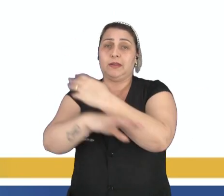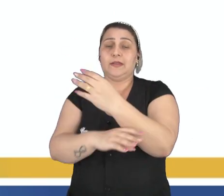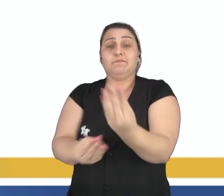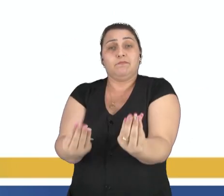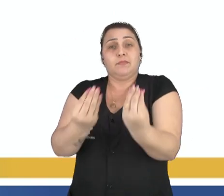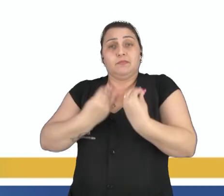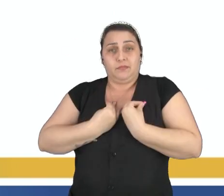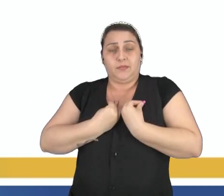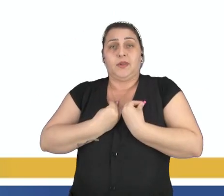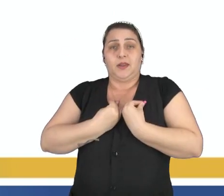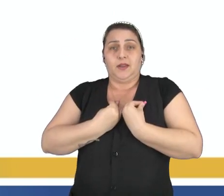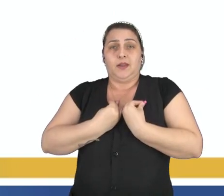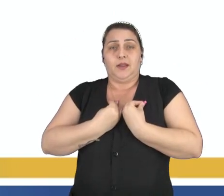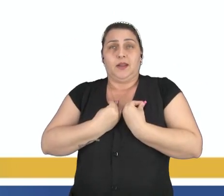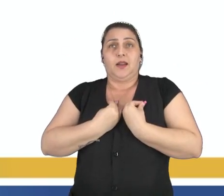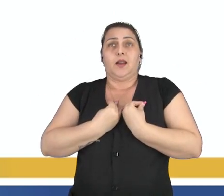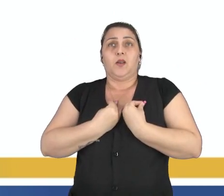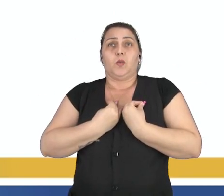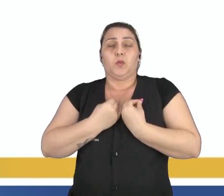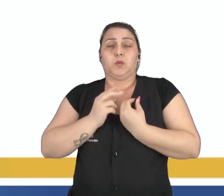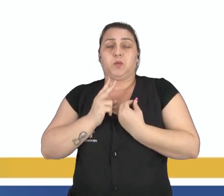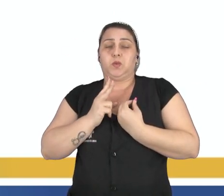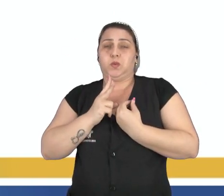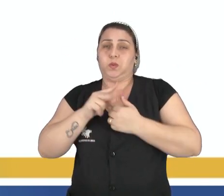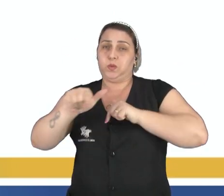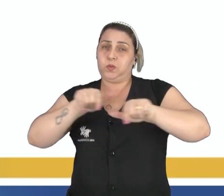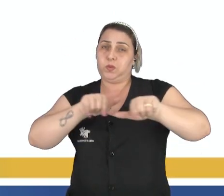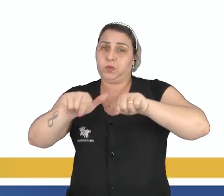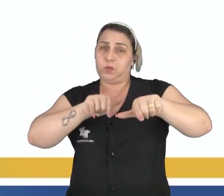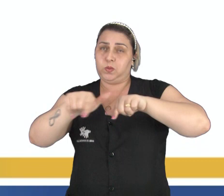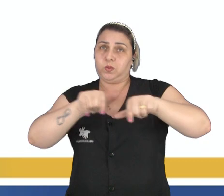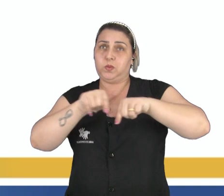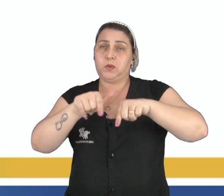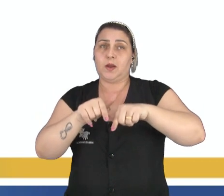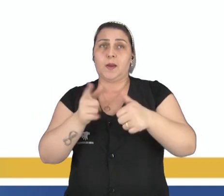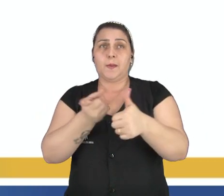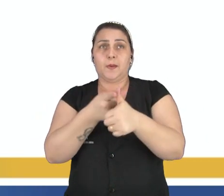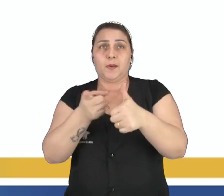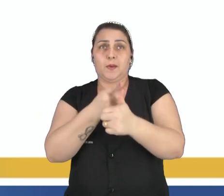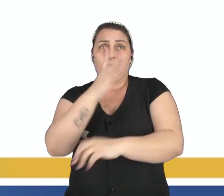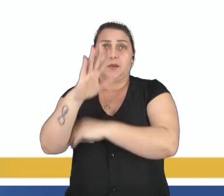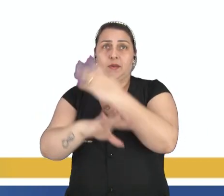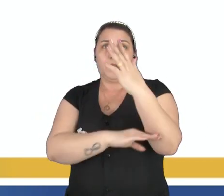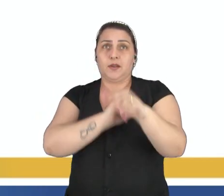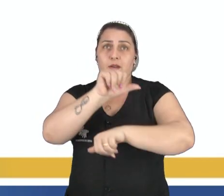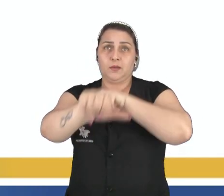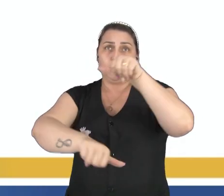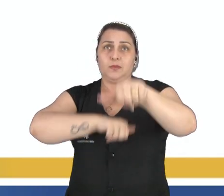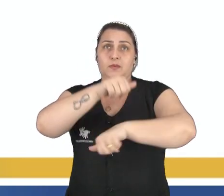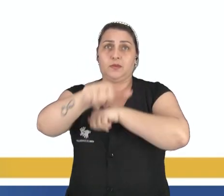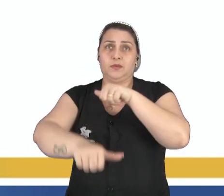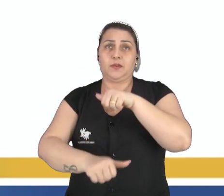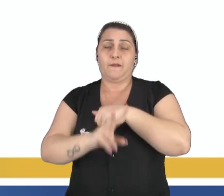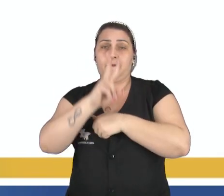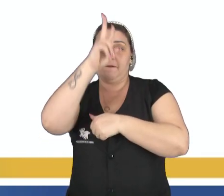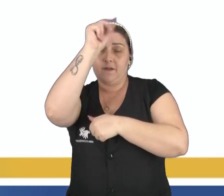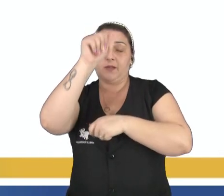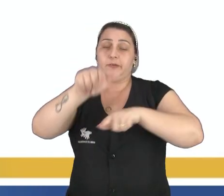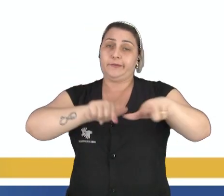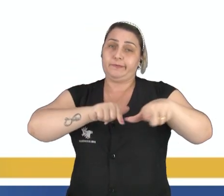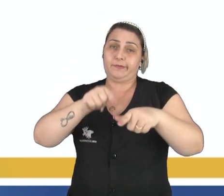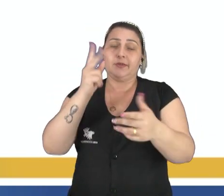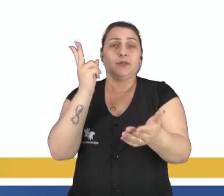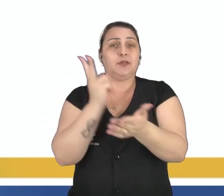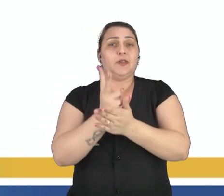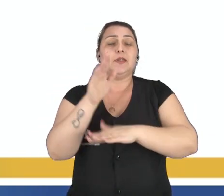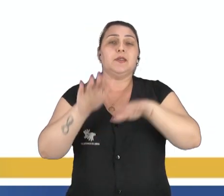natureza oferece, para que, com a força de trabalho, a primeira natureza seja transformada em segunda. Então,